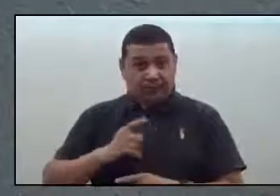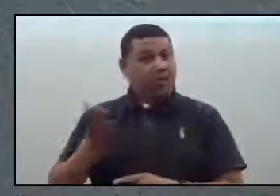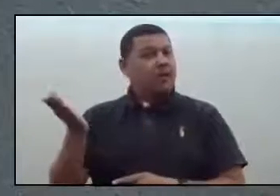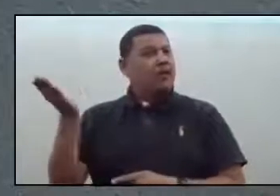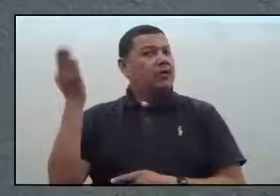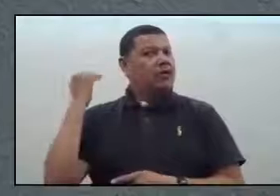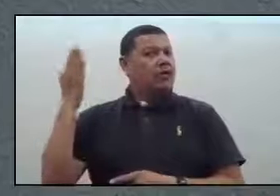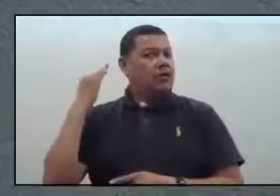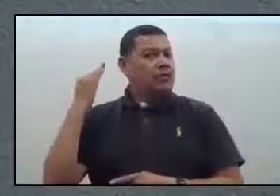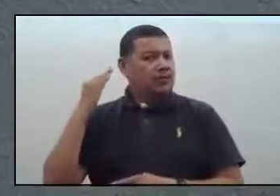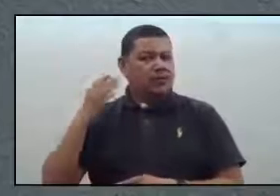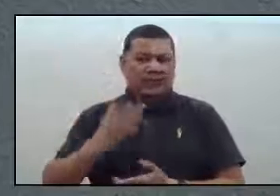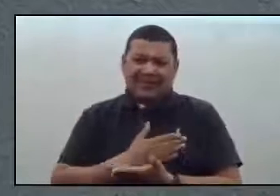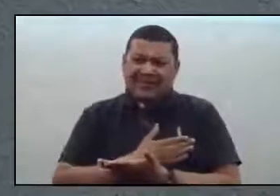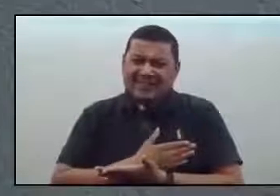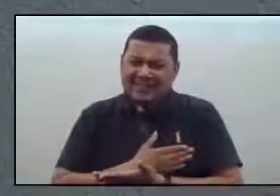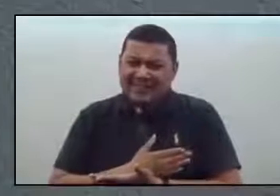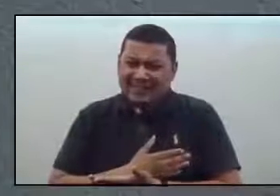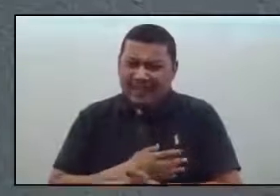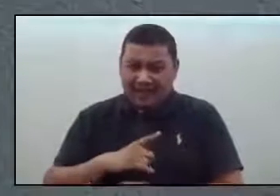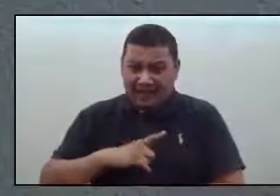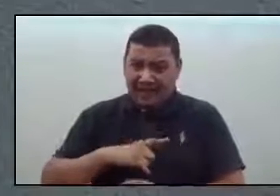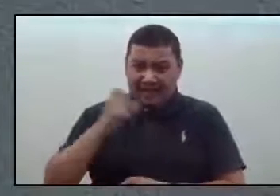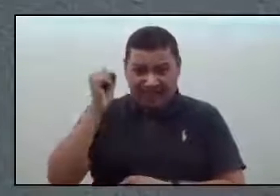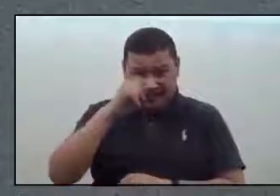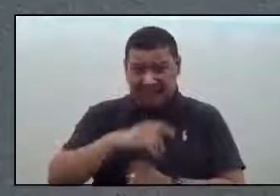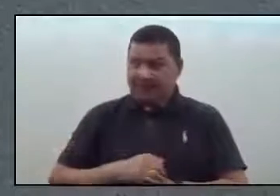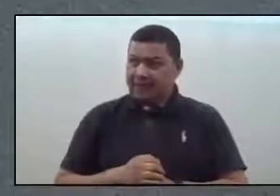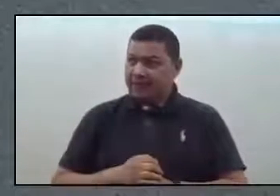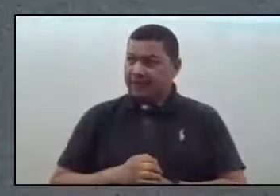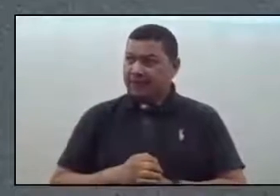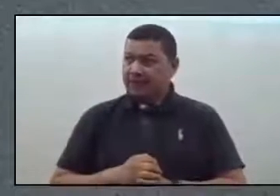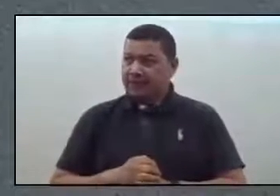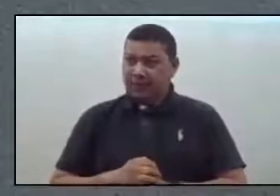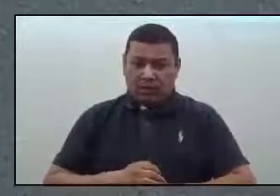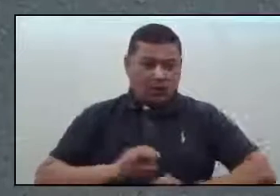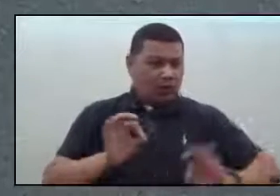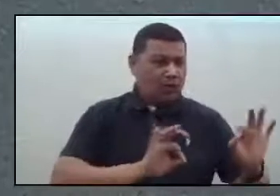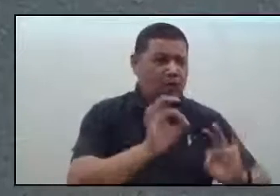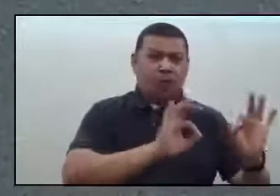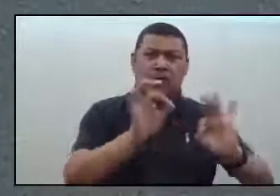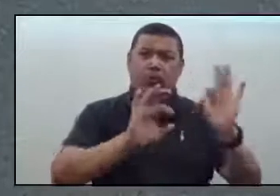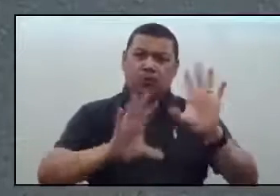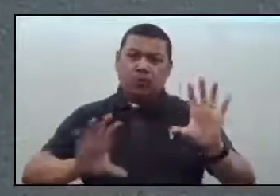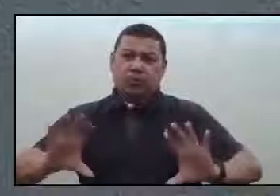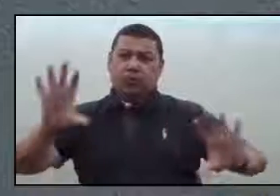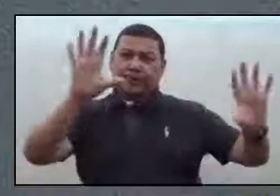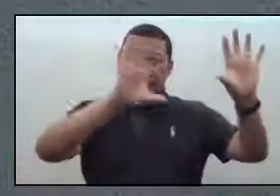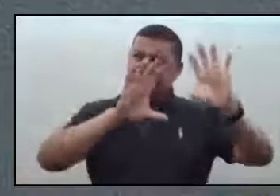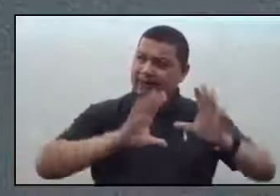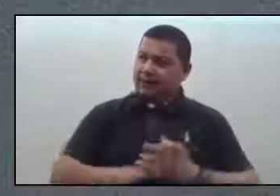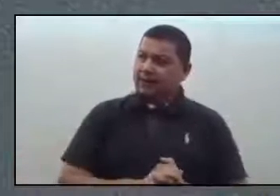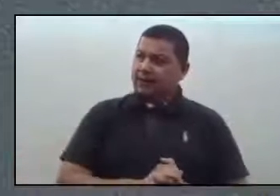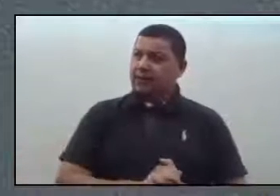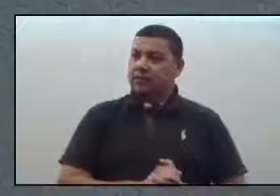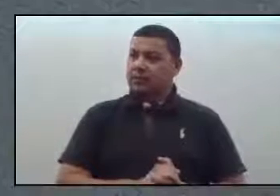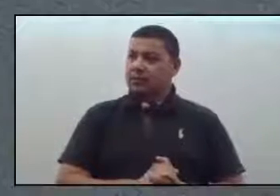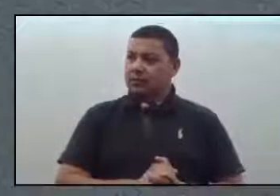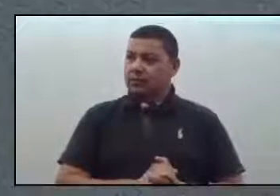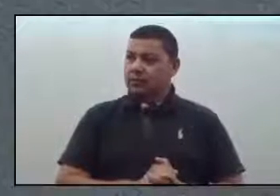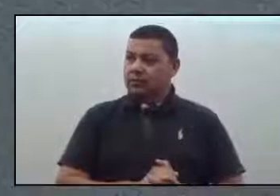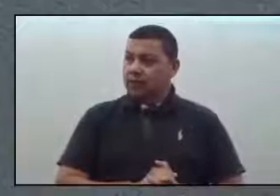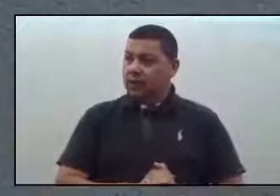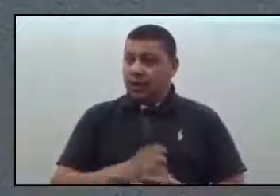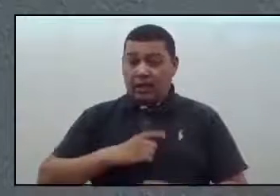o caso do secretário da Agricultura e do Tuta Café, que organizou toda essa cadeia produtiva, lançou o concurso